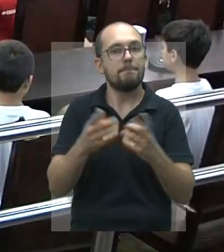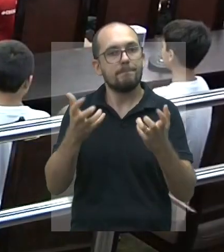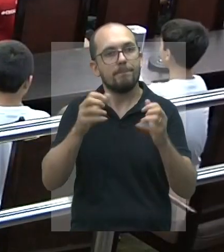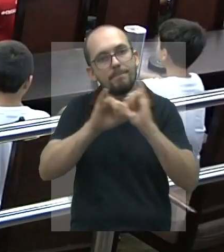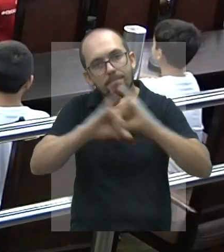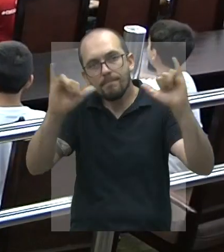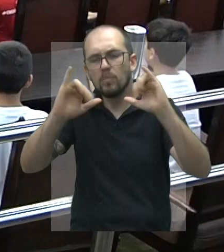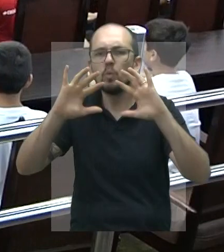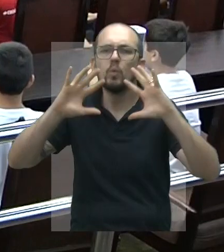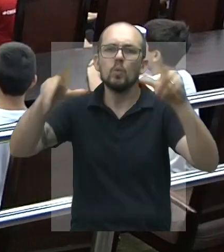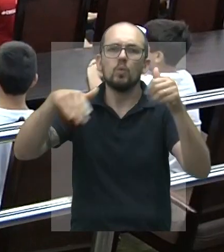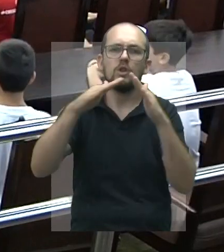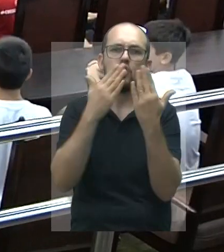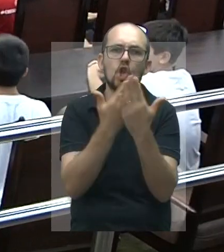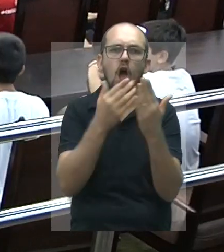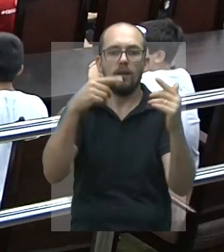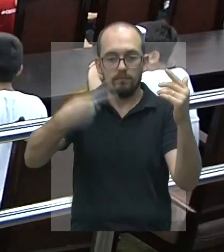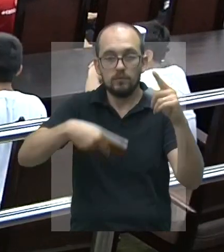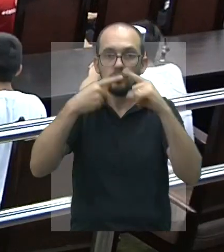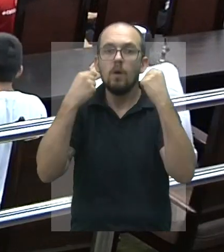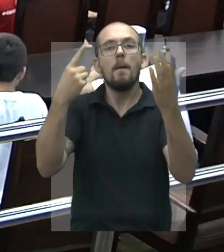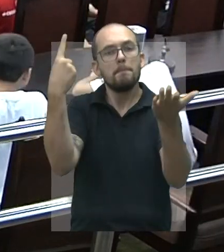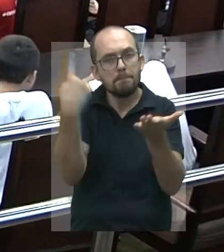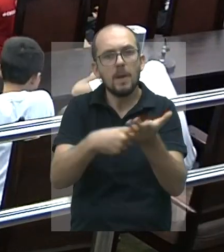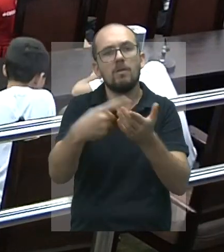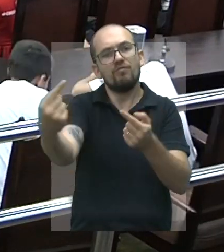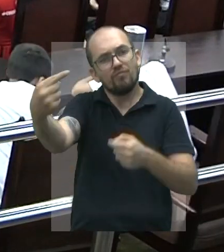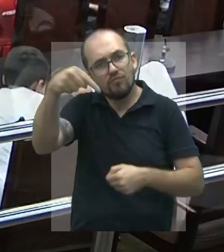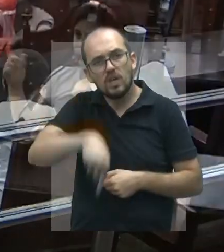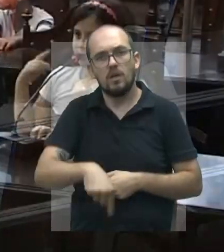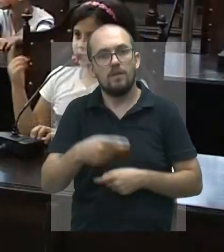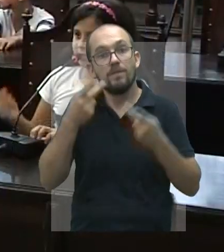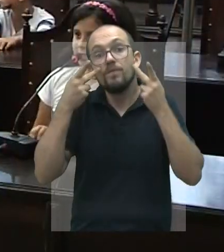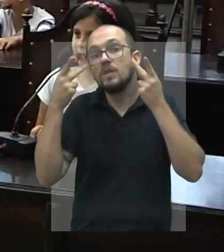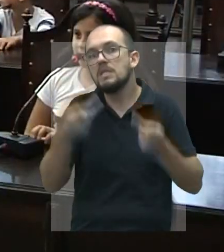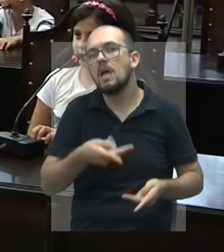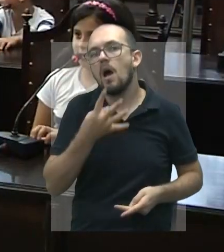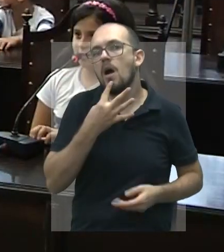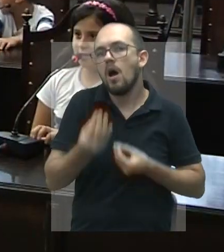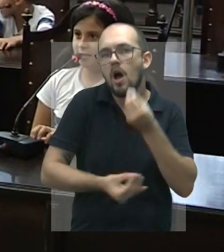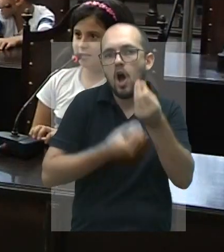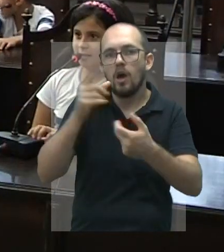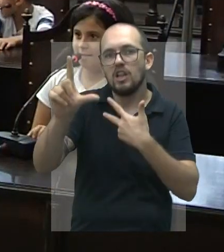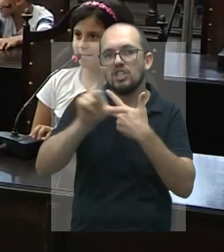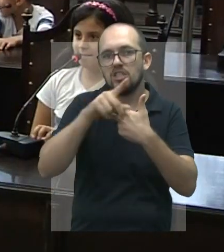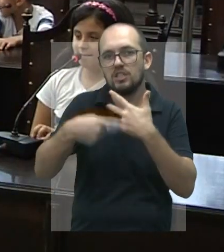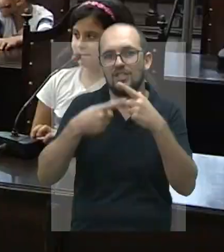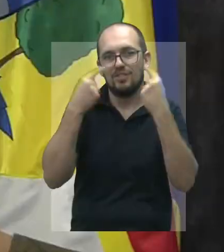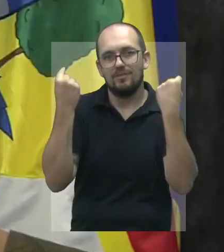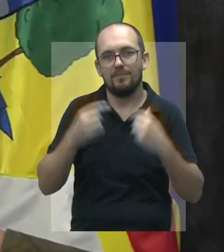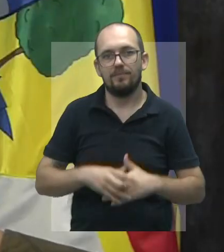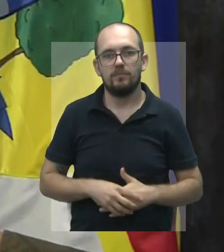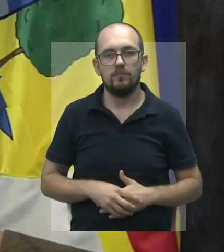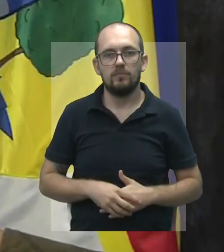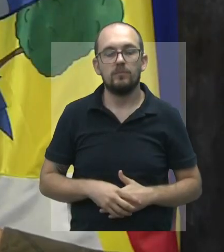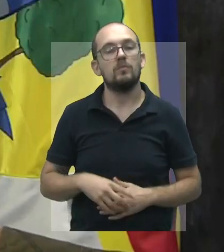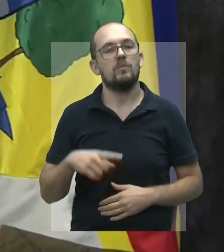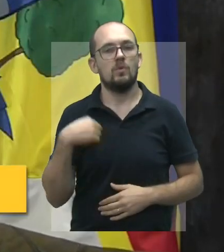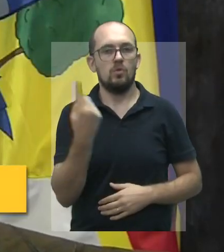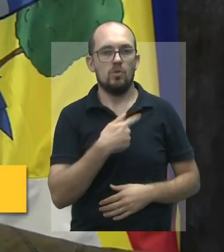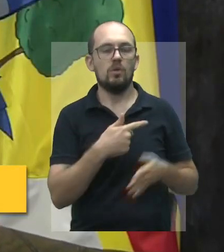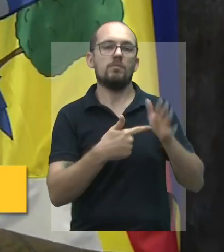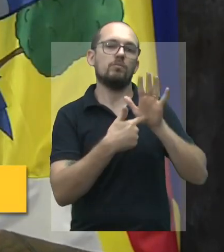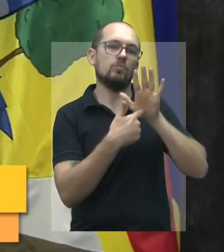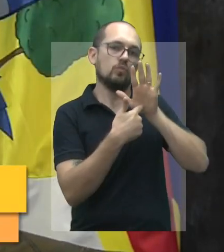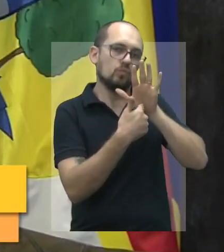os colégios da cidade para que agendem visitações para conhecer o poder legislativo jauense. Nós mostramos